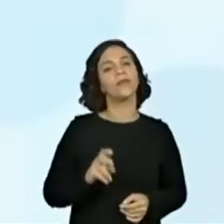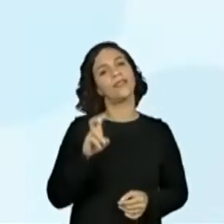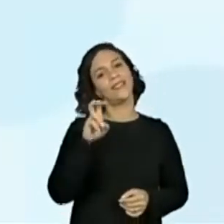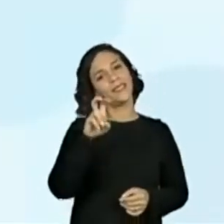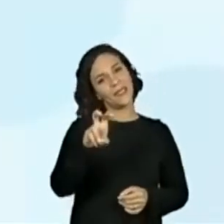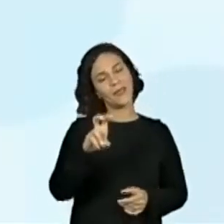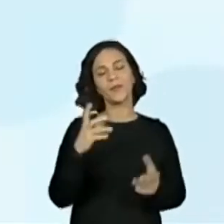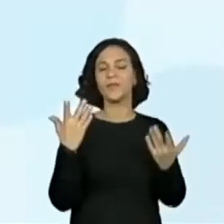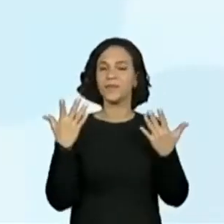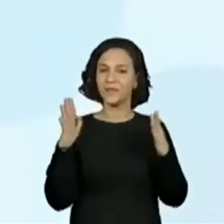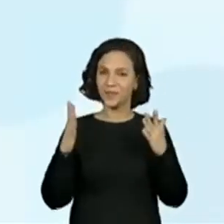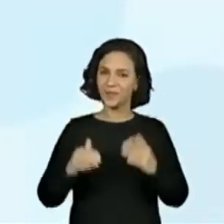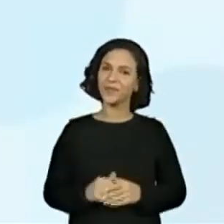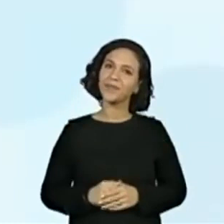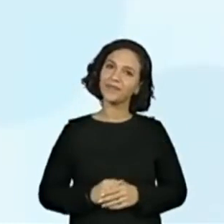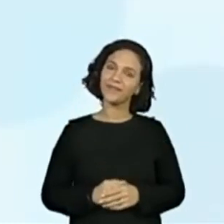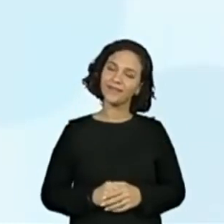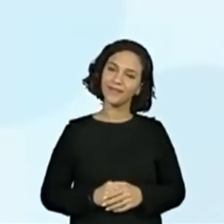5, muito bem.